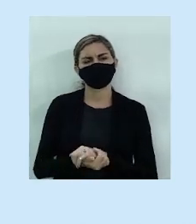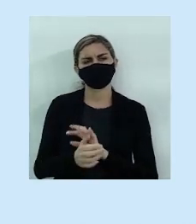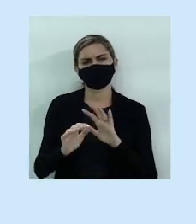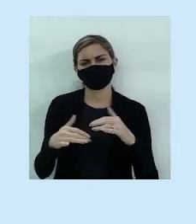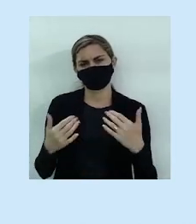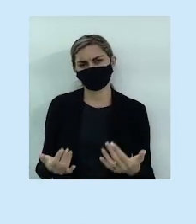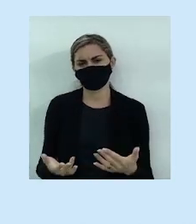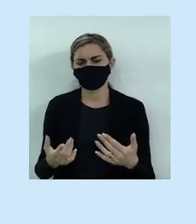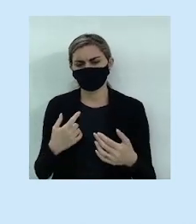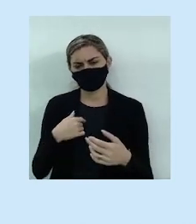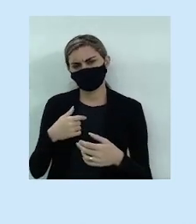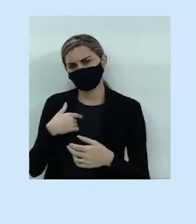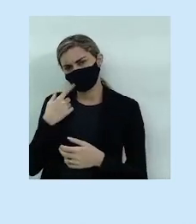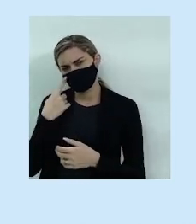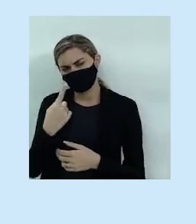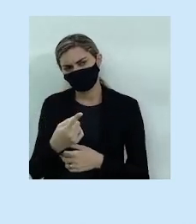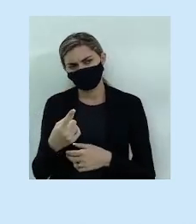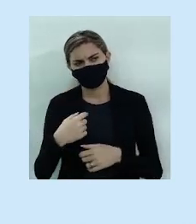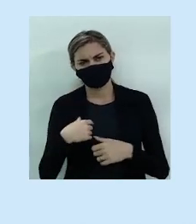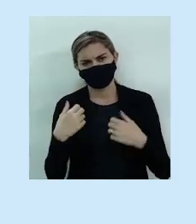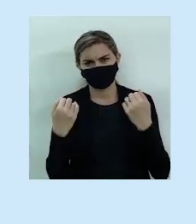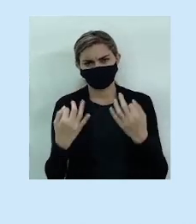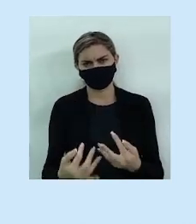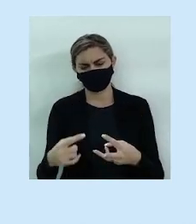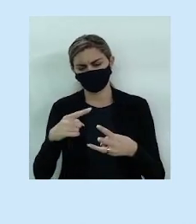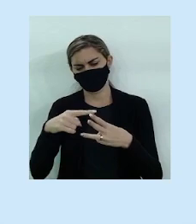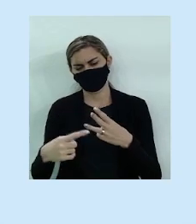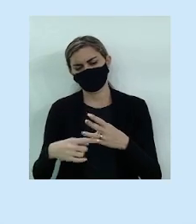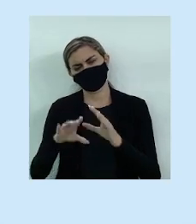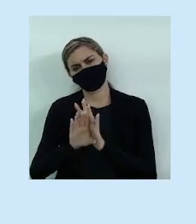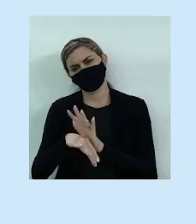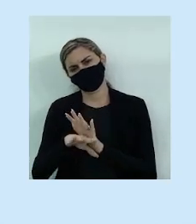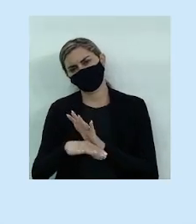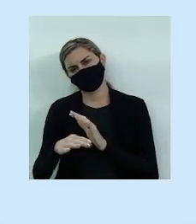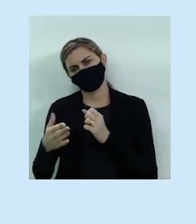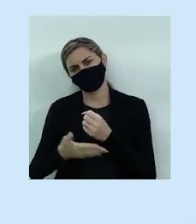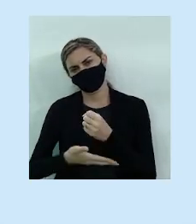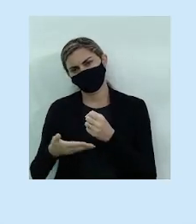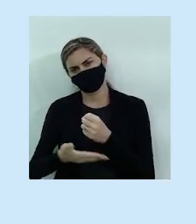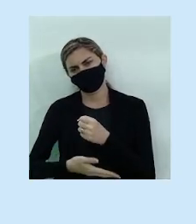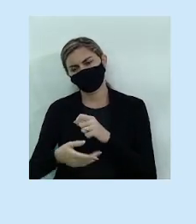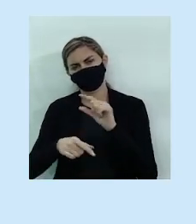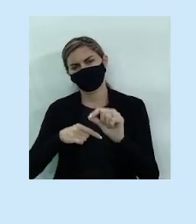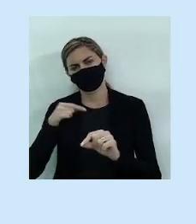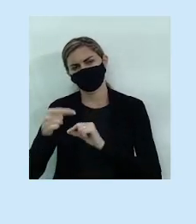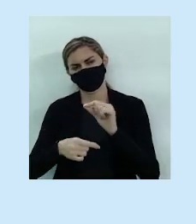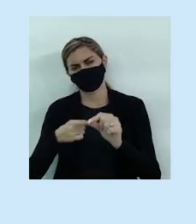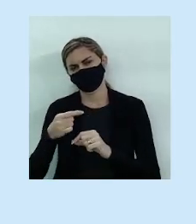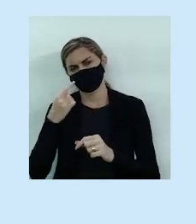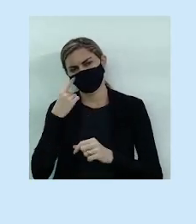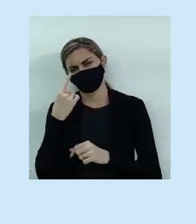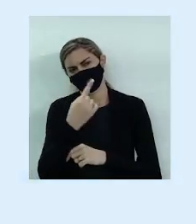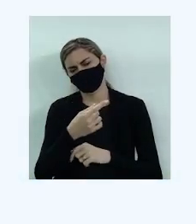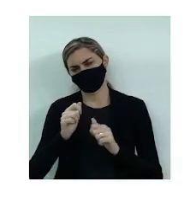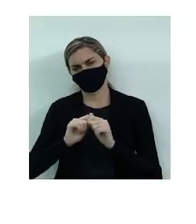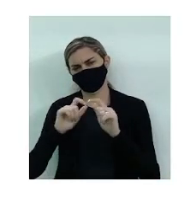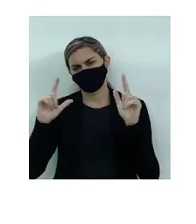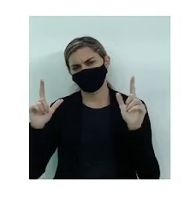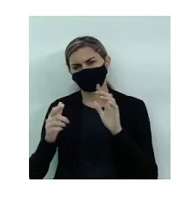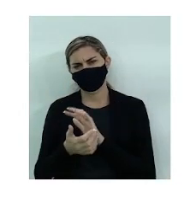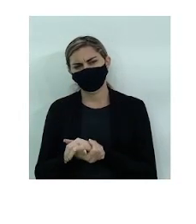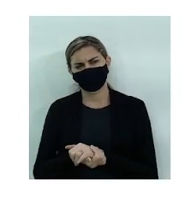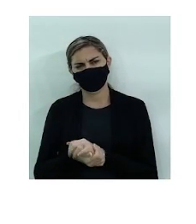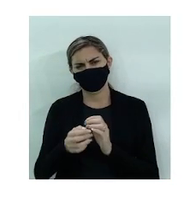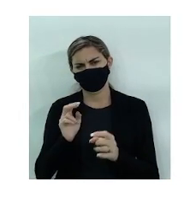Então, assim, a Casares, ela define os 3 conceitos básicos da área, que seriam os seguintes, acompanha no slide.